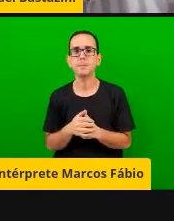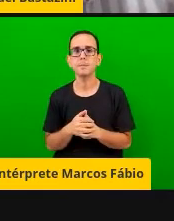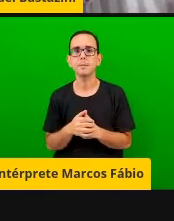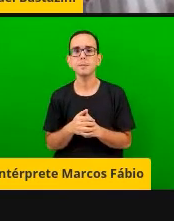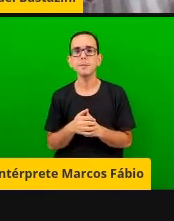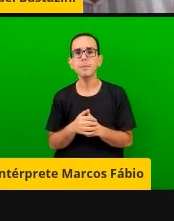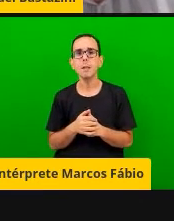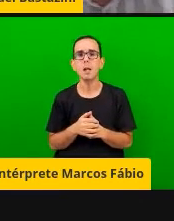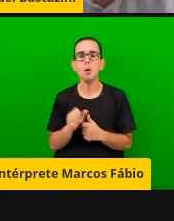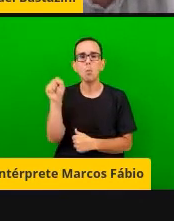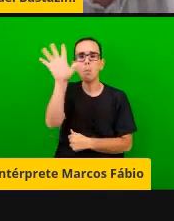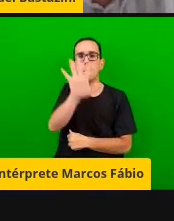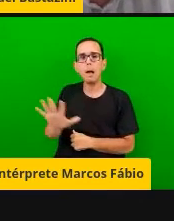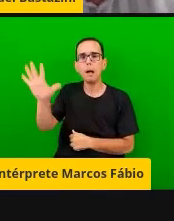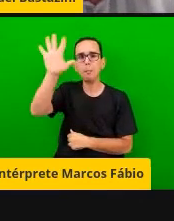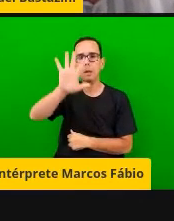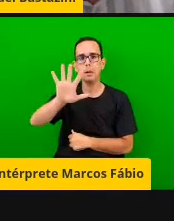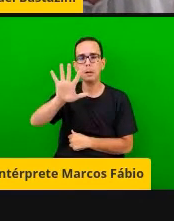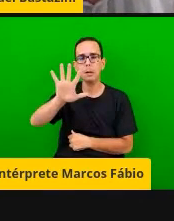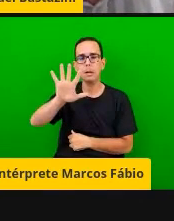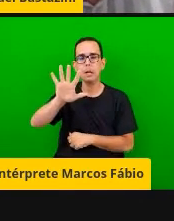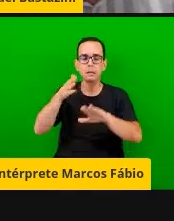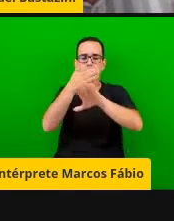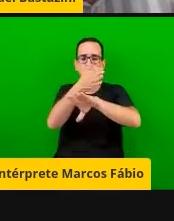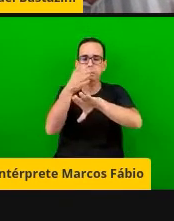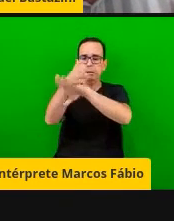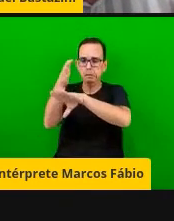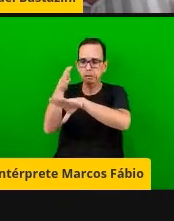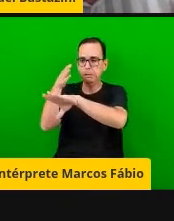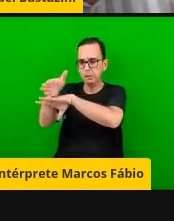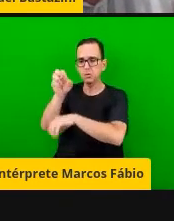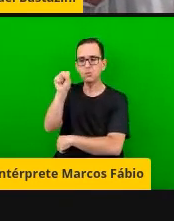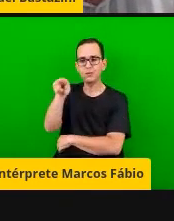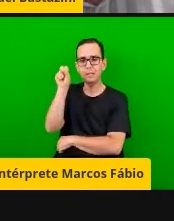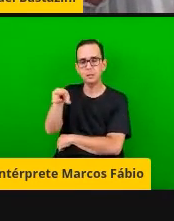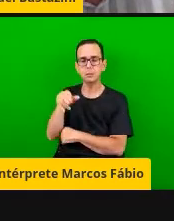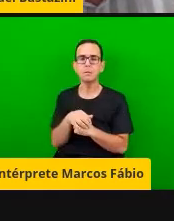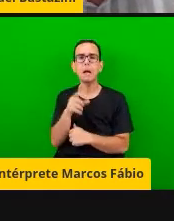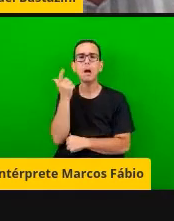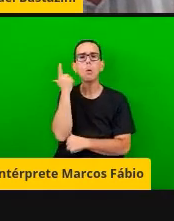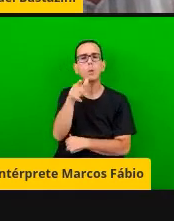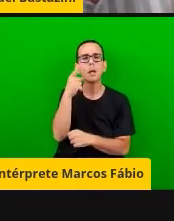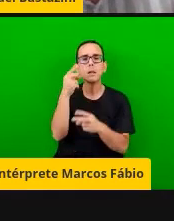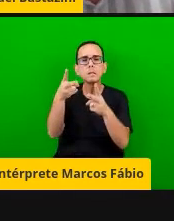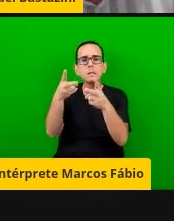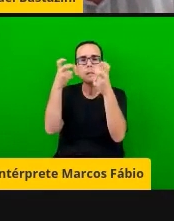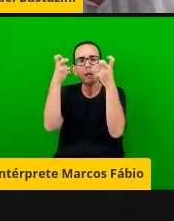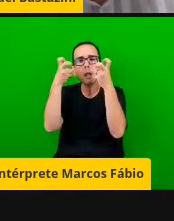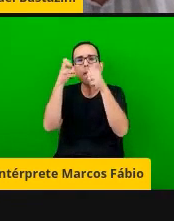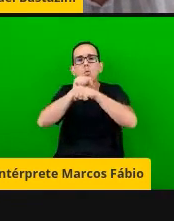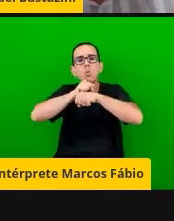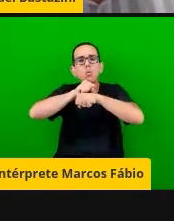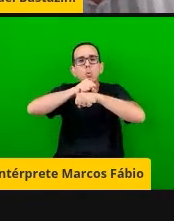um mapa que diz respeito aos fluxos do vírus. Então, aqui a gente consegue entender a difusão espacial do vírus